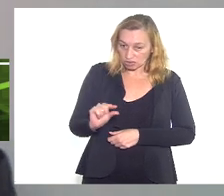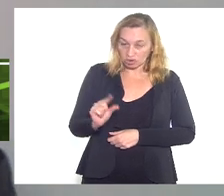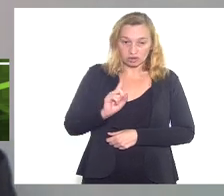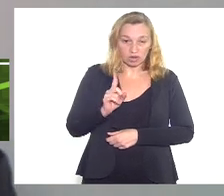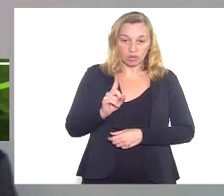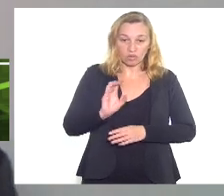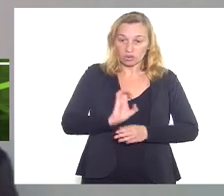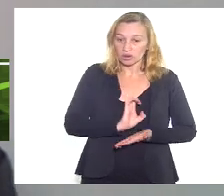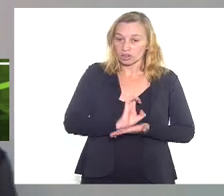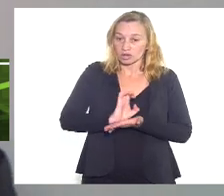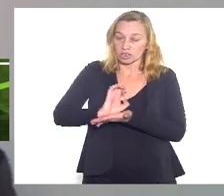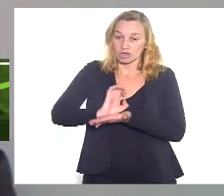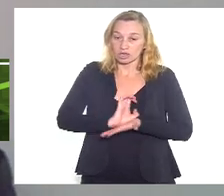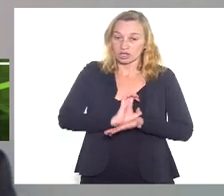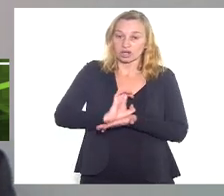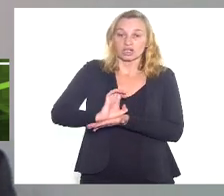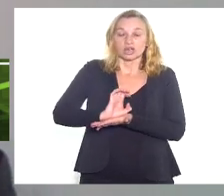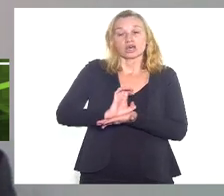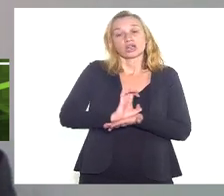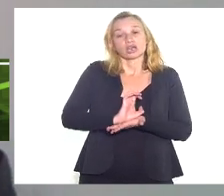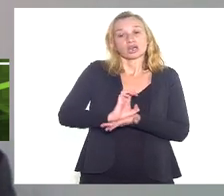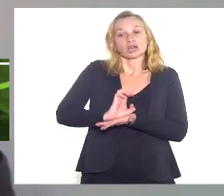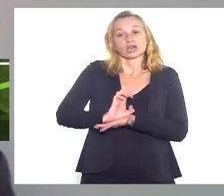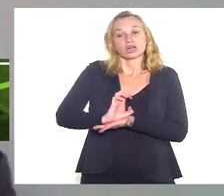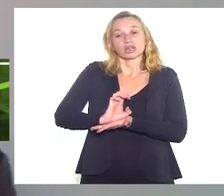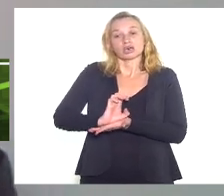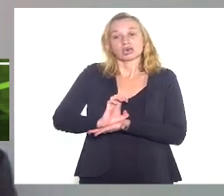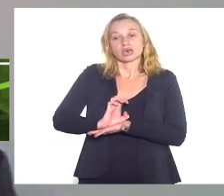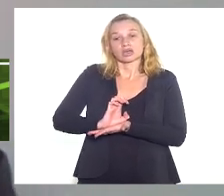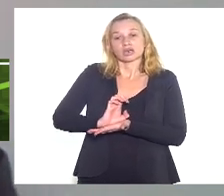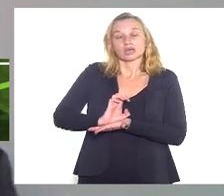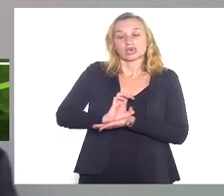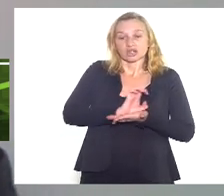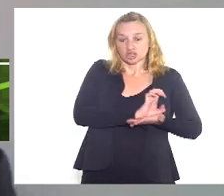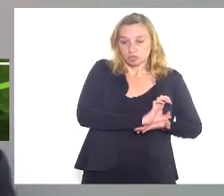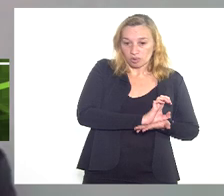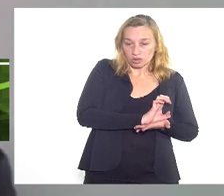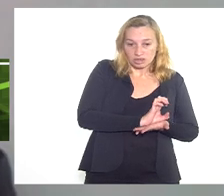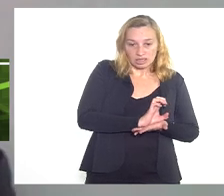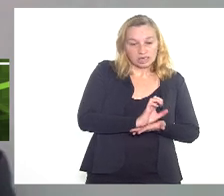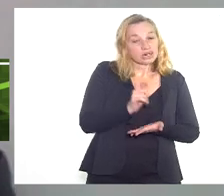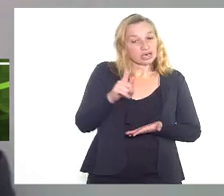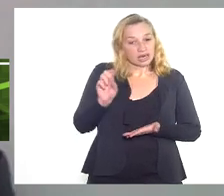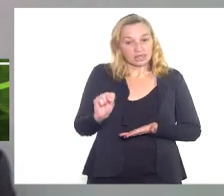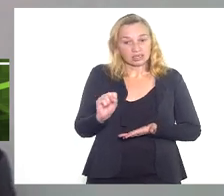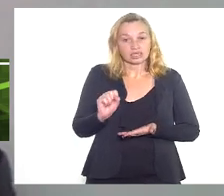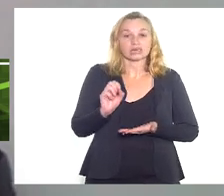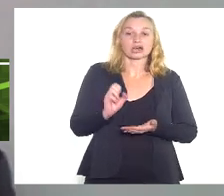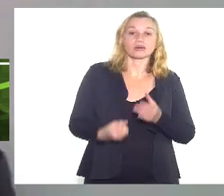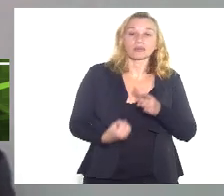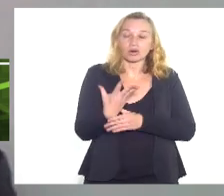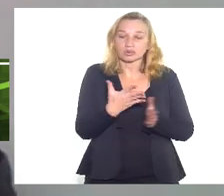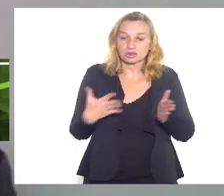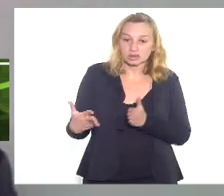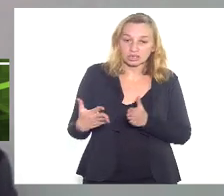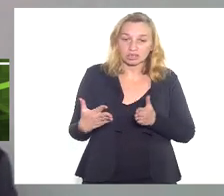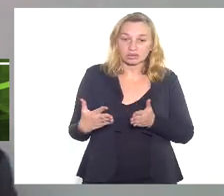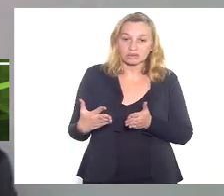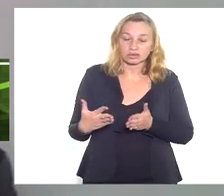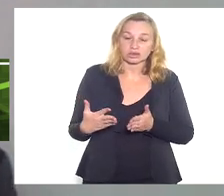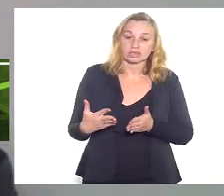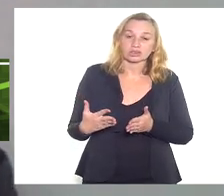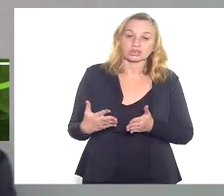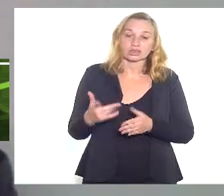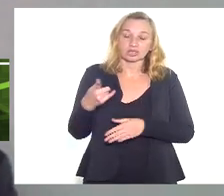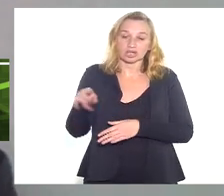gás é 100% utilizado no campo de peregrino para geração própria de energia. Uma vez que a produção de gás desse próprio campo não é suficiente